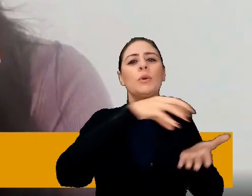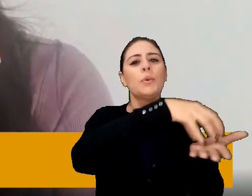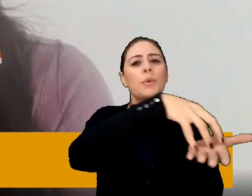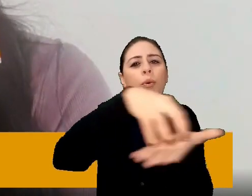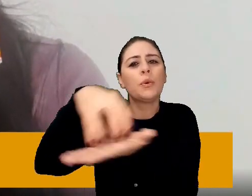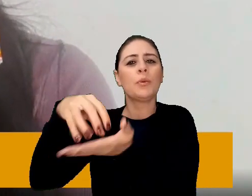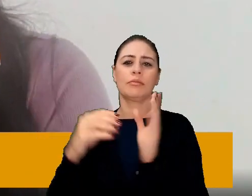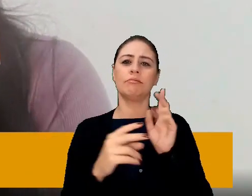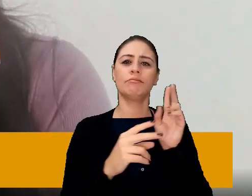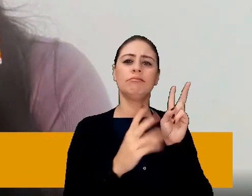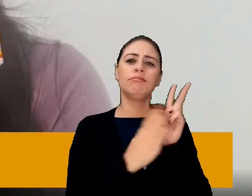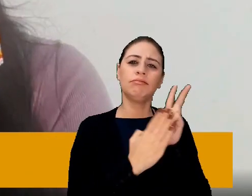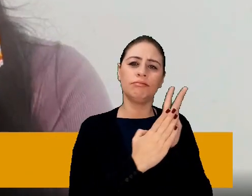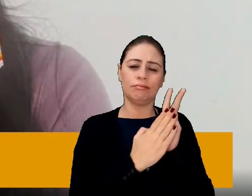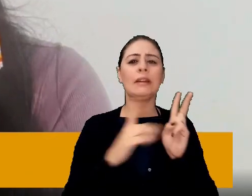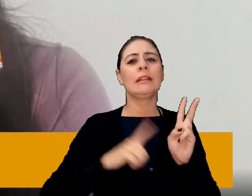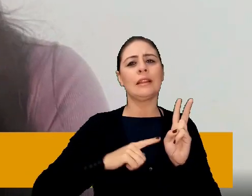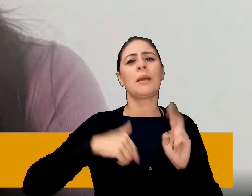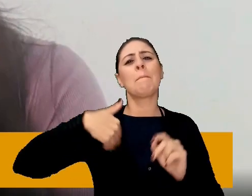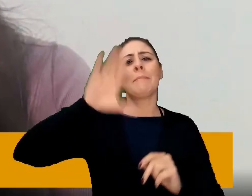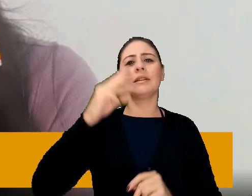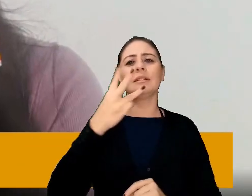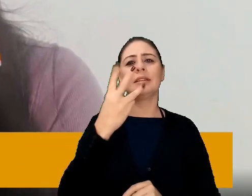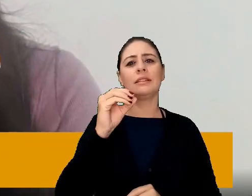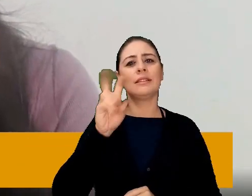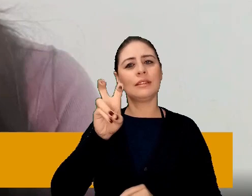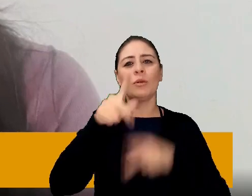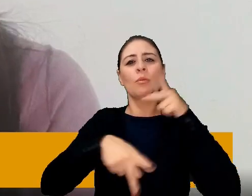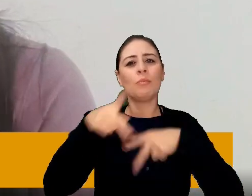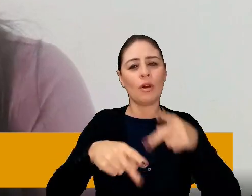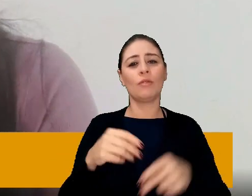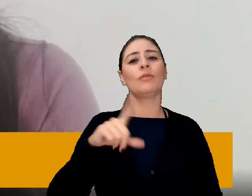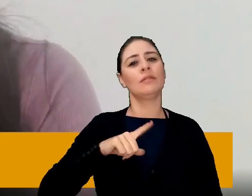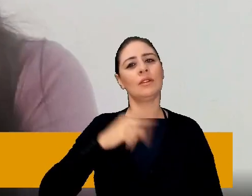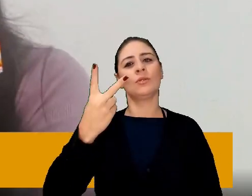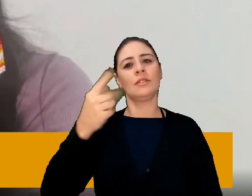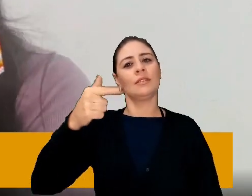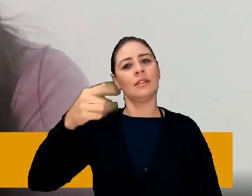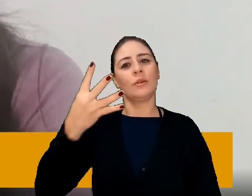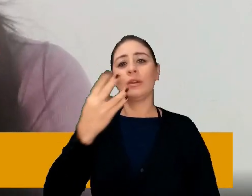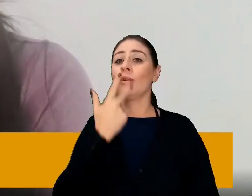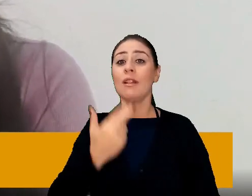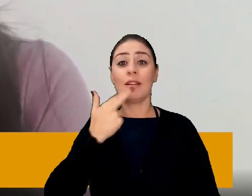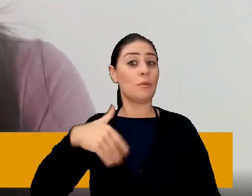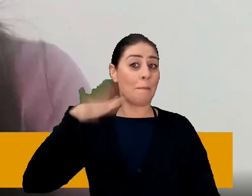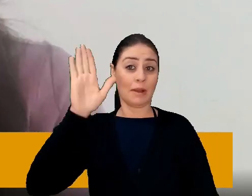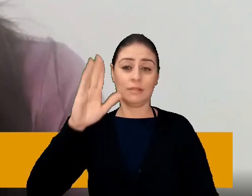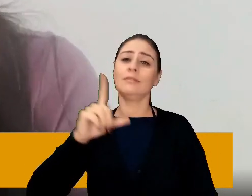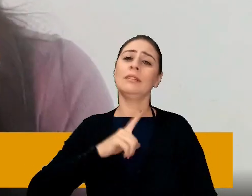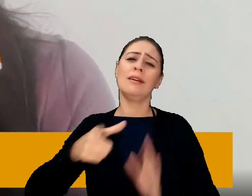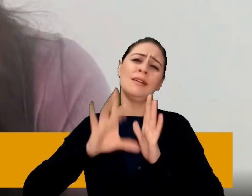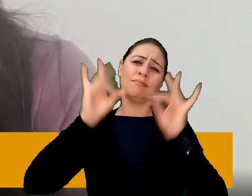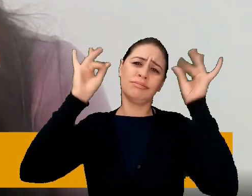Cada aldeia, eu gosto sempre de começar falando assim, somos mais de 305 povos que falamos mais de 274 línguas.